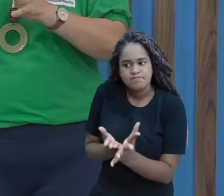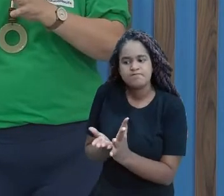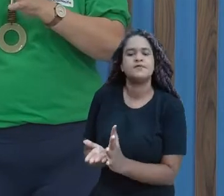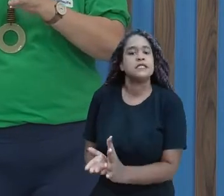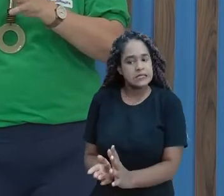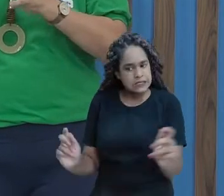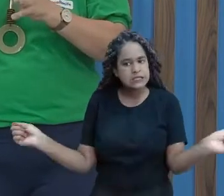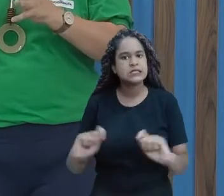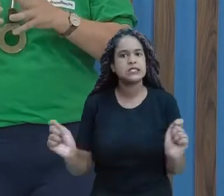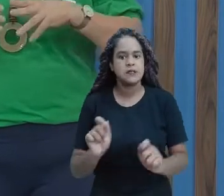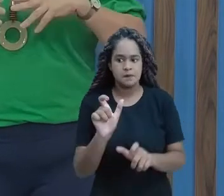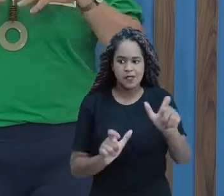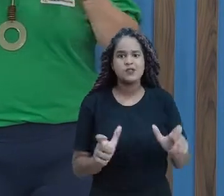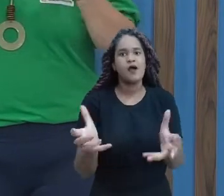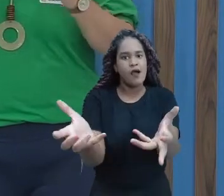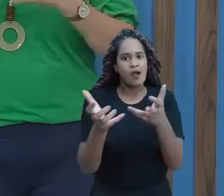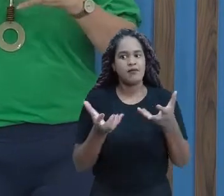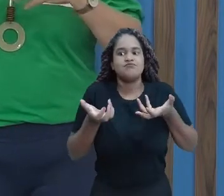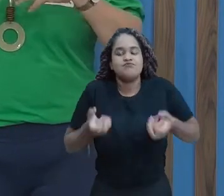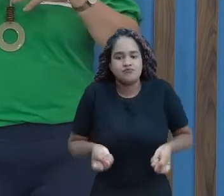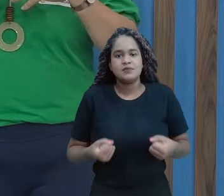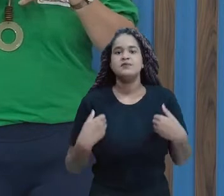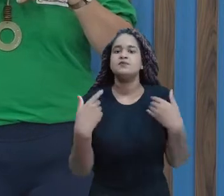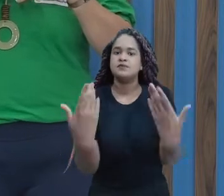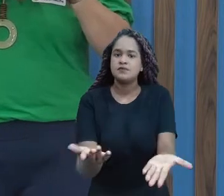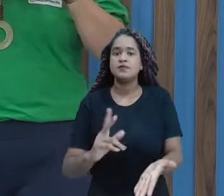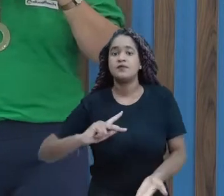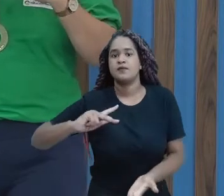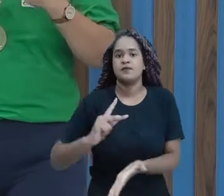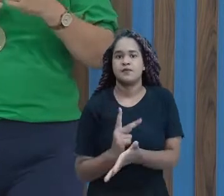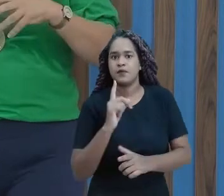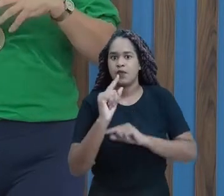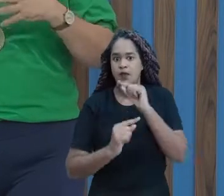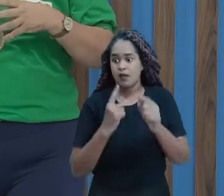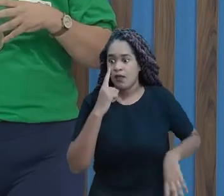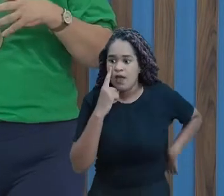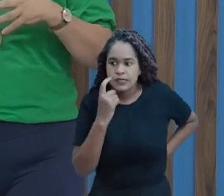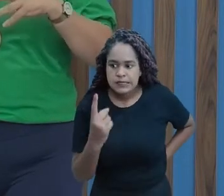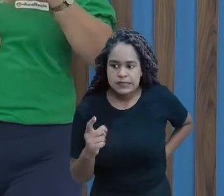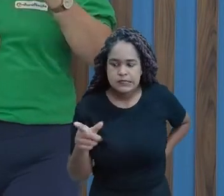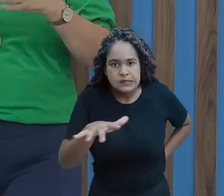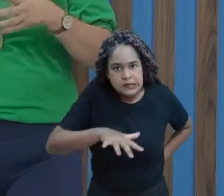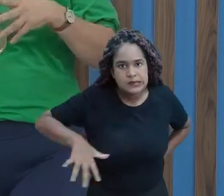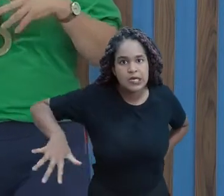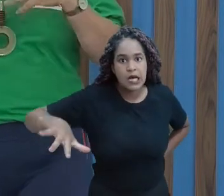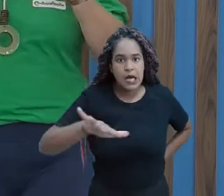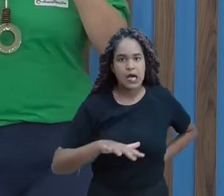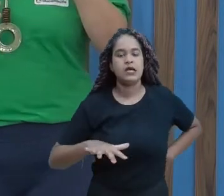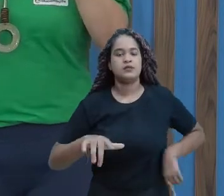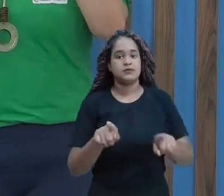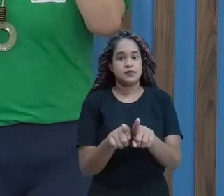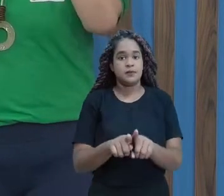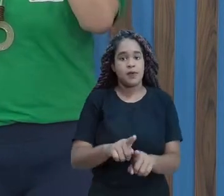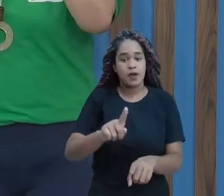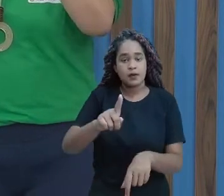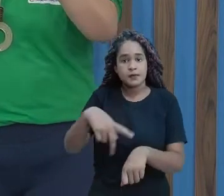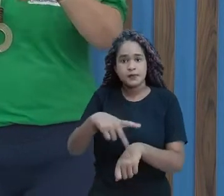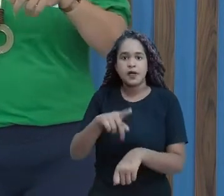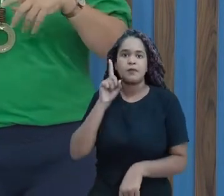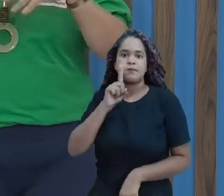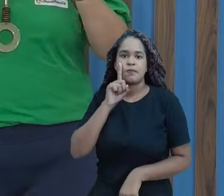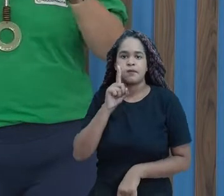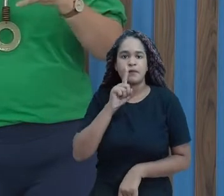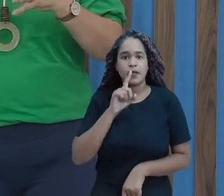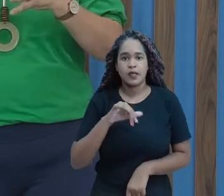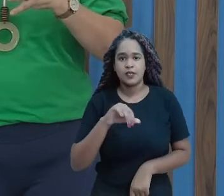vai interessar as pessoas. Então, houve um interesse muito grande, né, dos americanos, o Eastman,